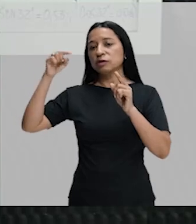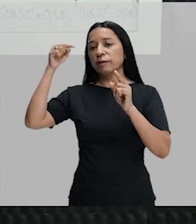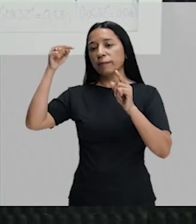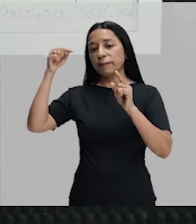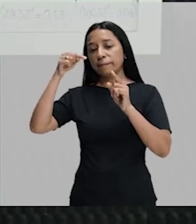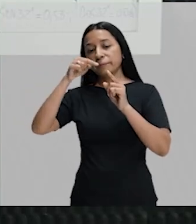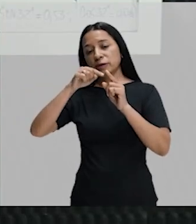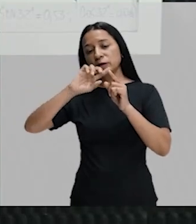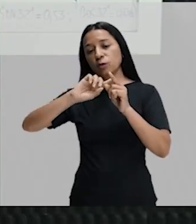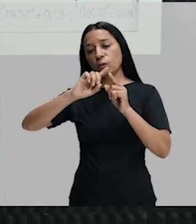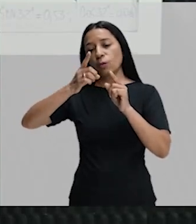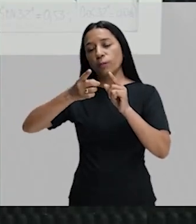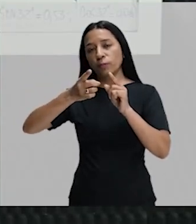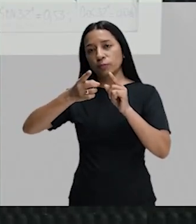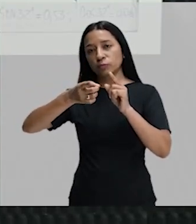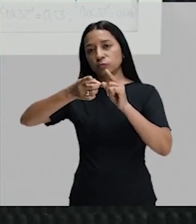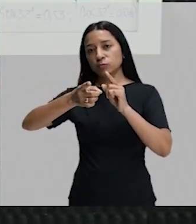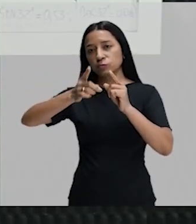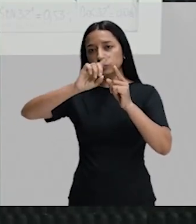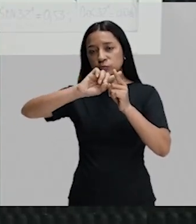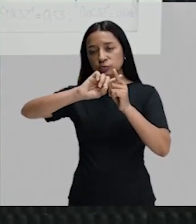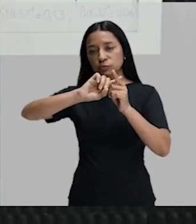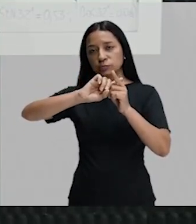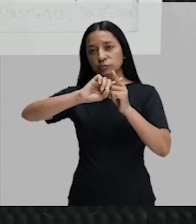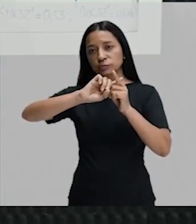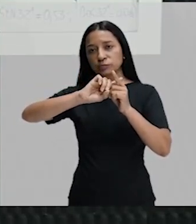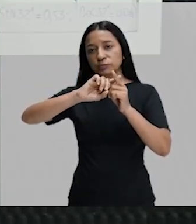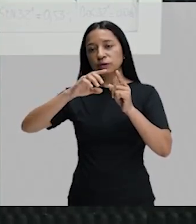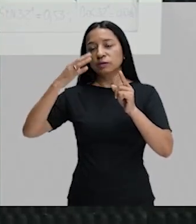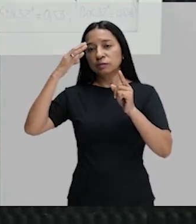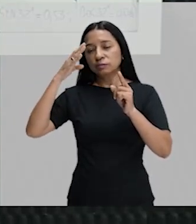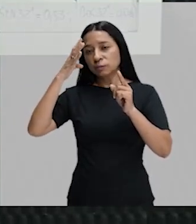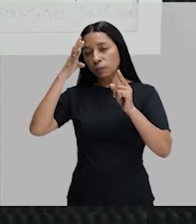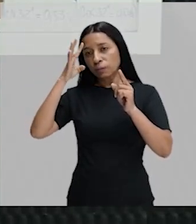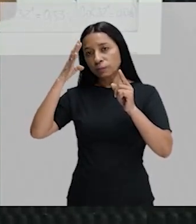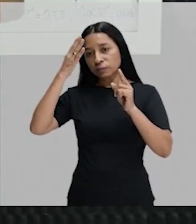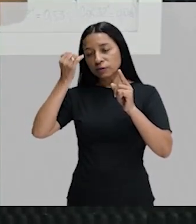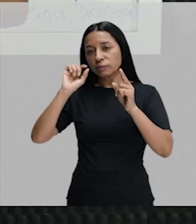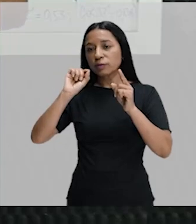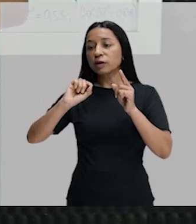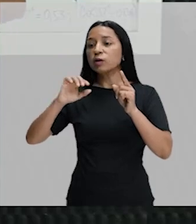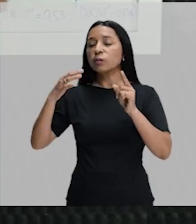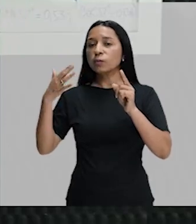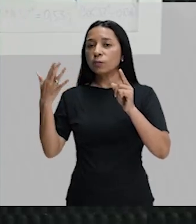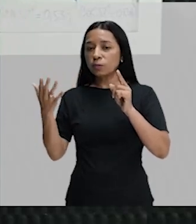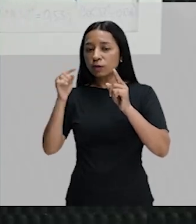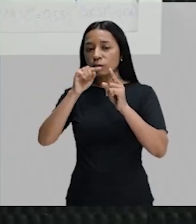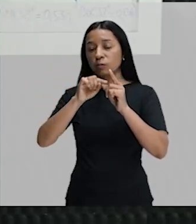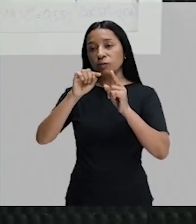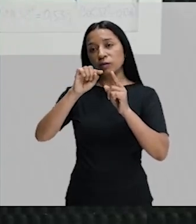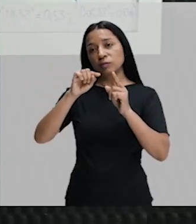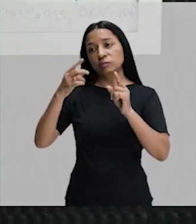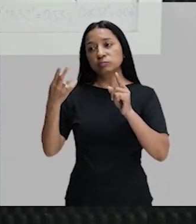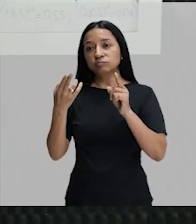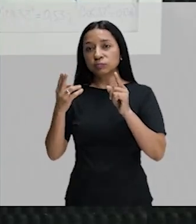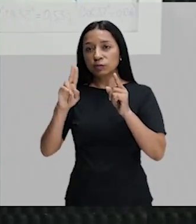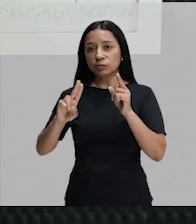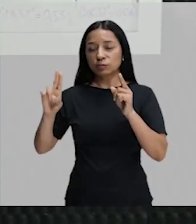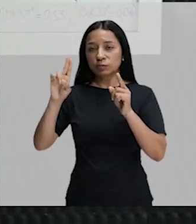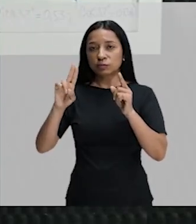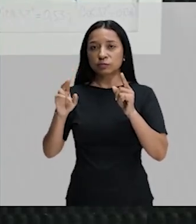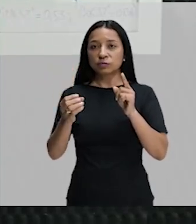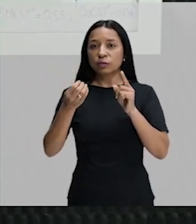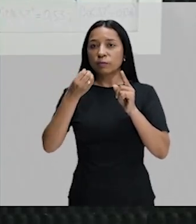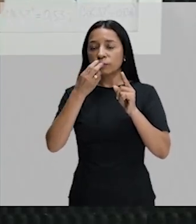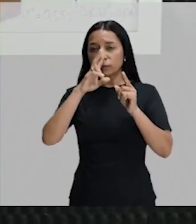Então, toda vez que se falar de cateto oposto ou adjacente, você tem que saber qual ângulo que você está se referindo. Beleza, pessoal, isso